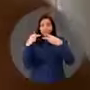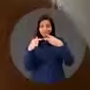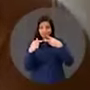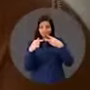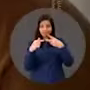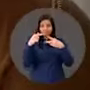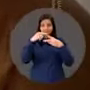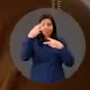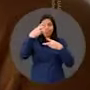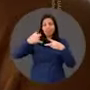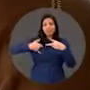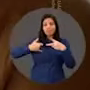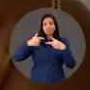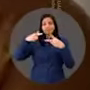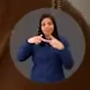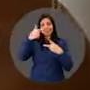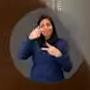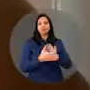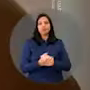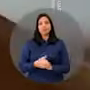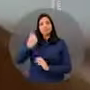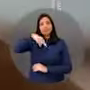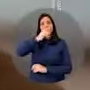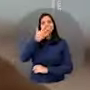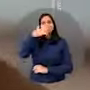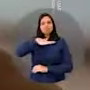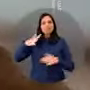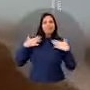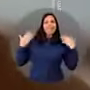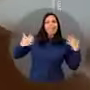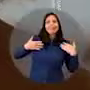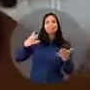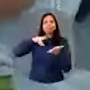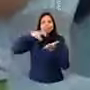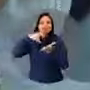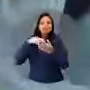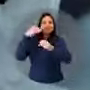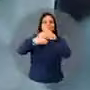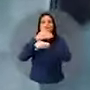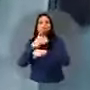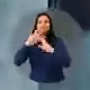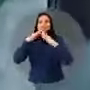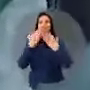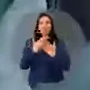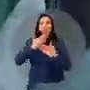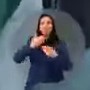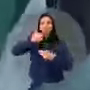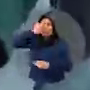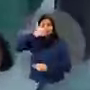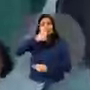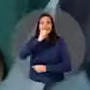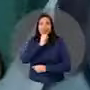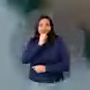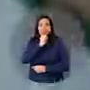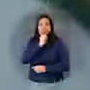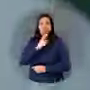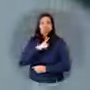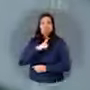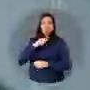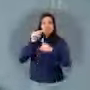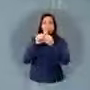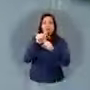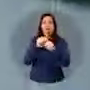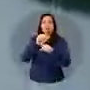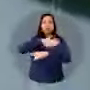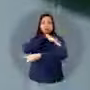filhos. Davi, 3 anos, e o João Pedro, de 7. As crianças ficam empolgadas de ir pra escola. O meu mais velho, se deixar, ele fica com o